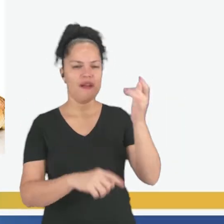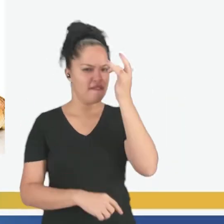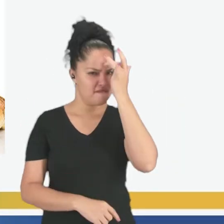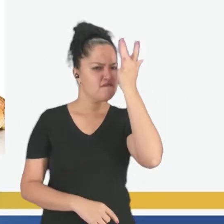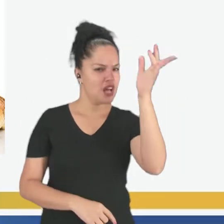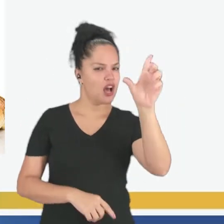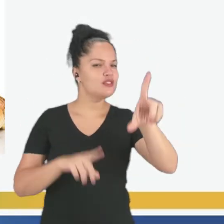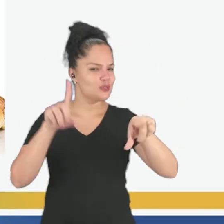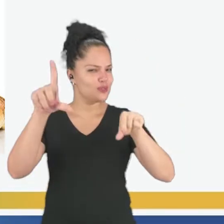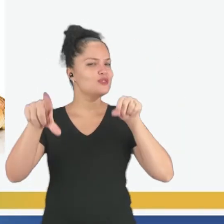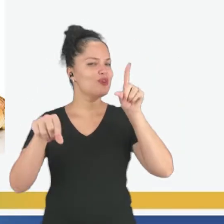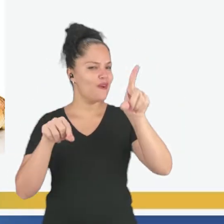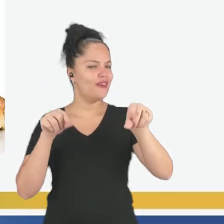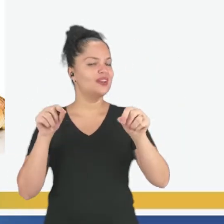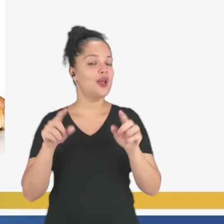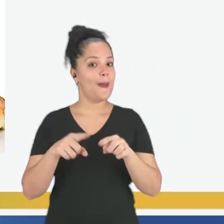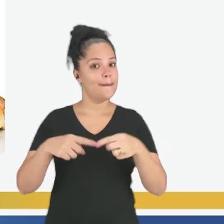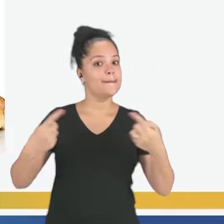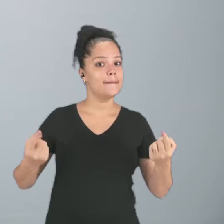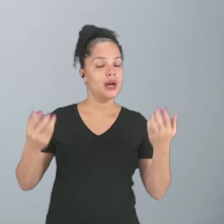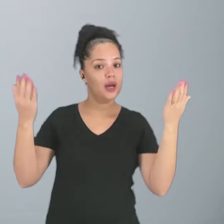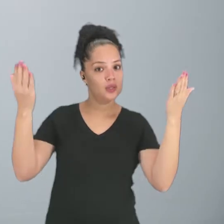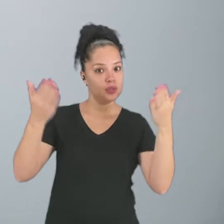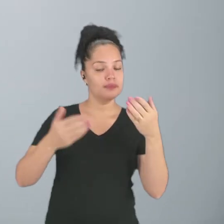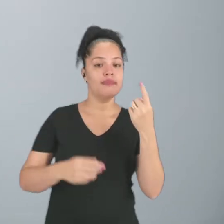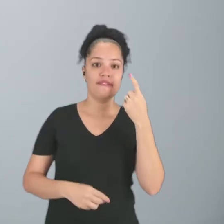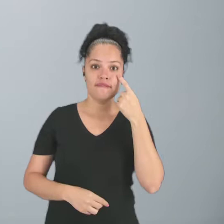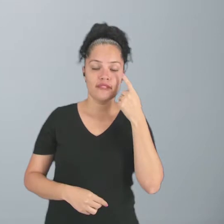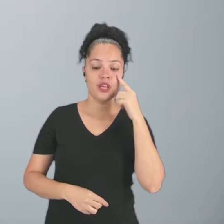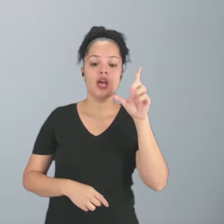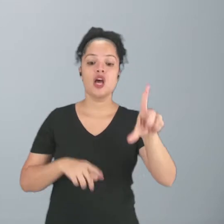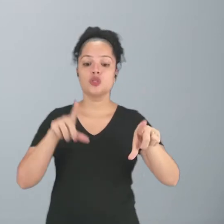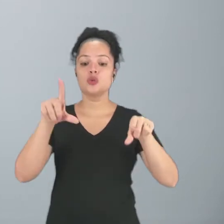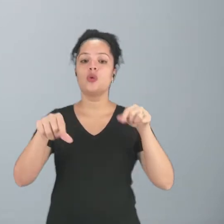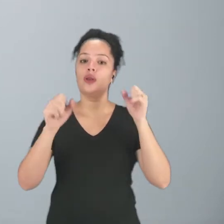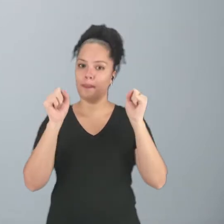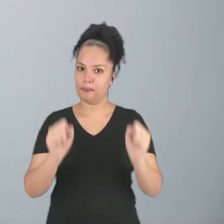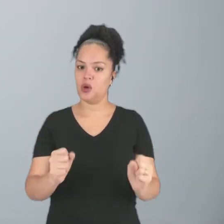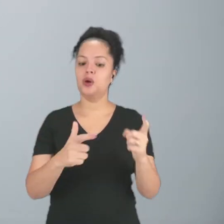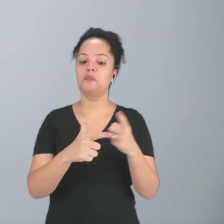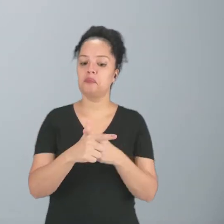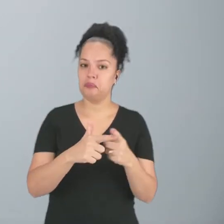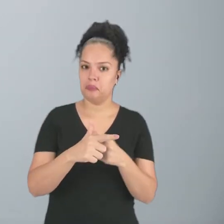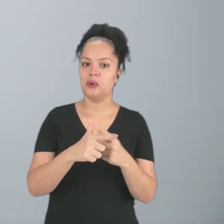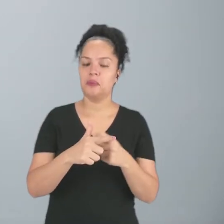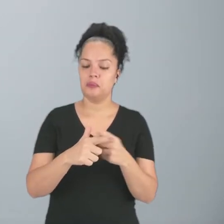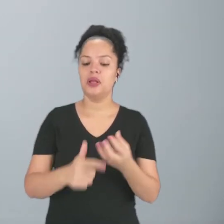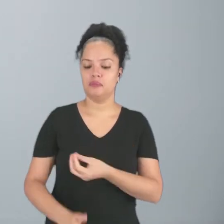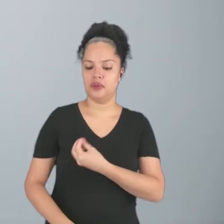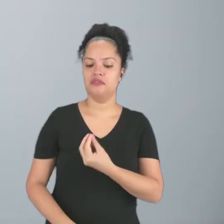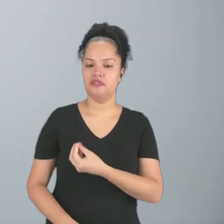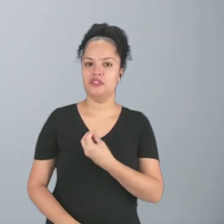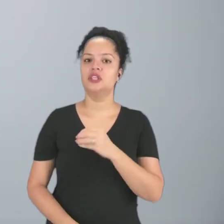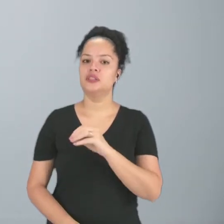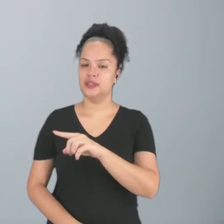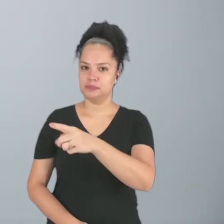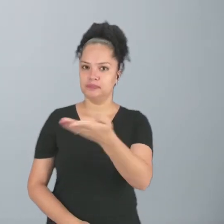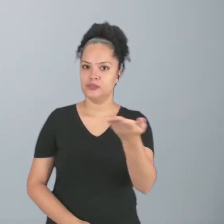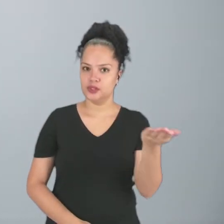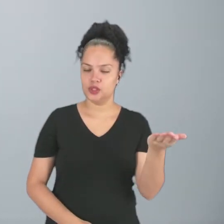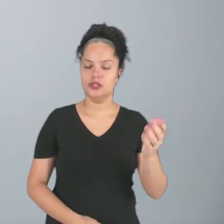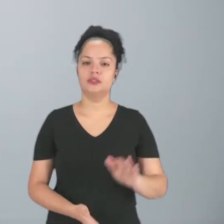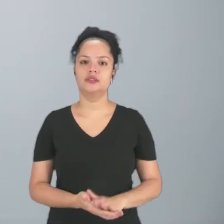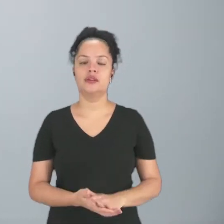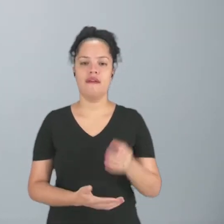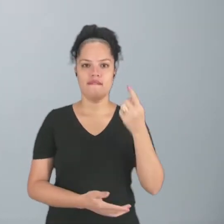uma escolha, né? Mas vamos falar um pouquinho hoje sobre o que essas escolhas podem trazer para a vida de vocês. Então vamos começar falando um pouquinho